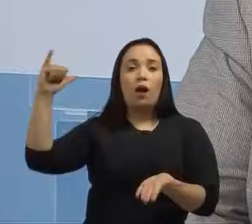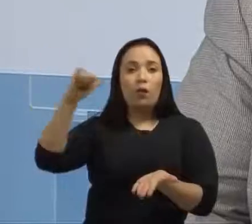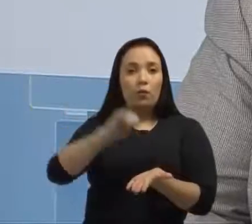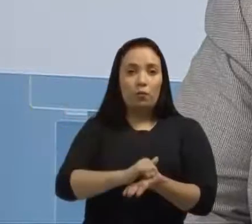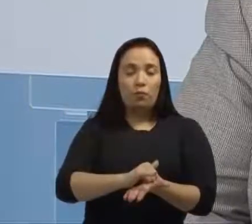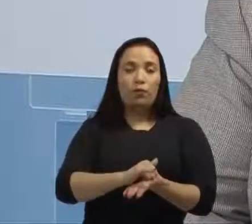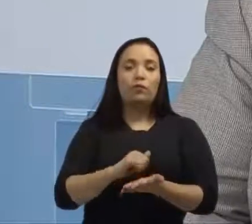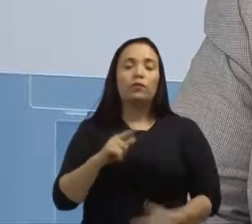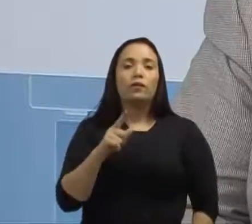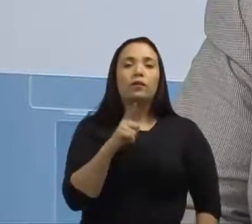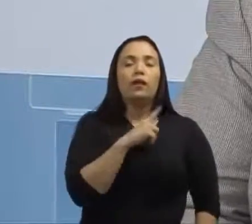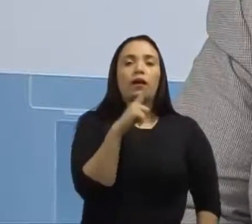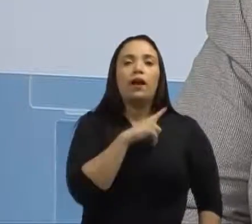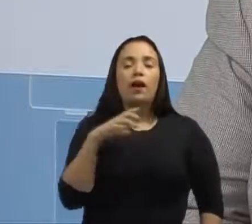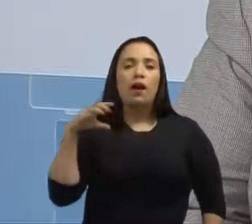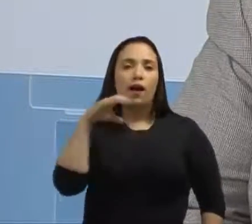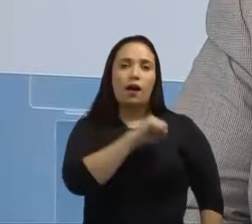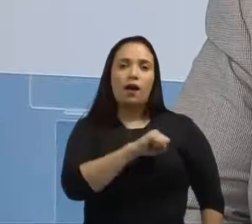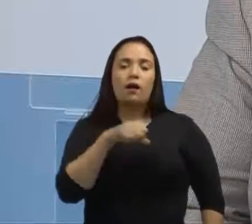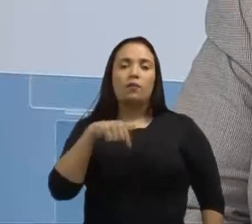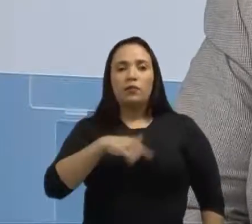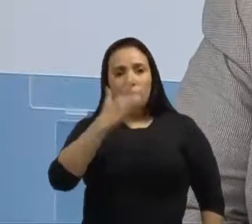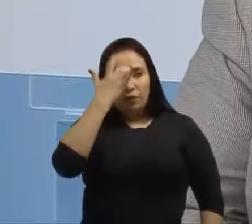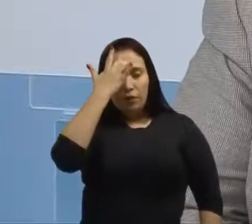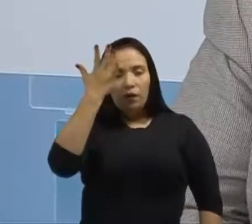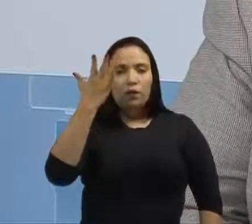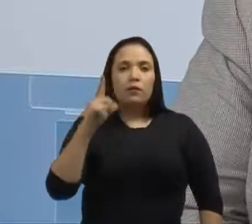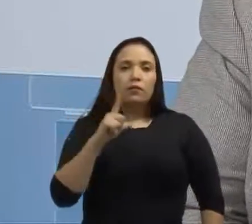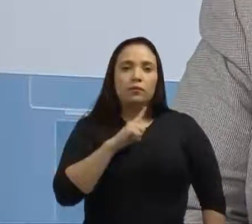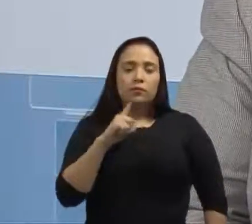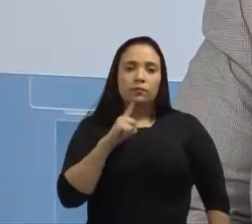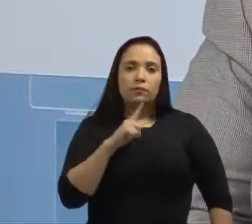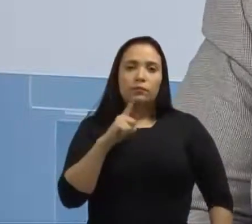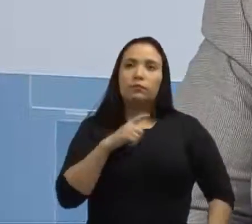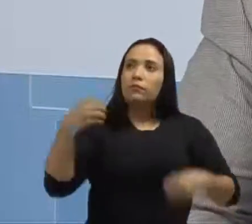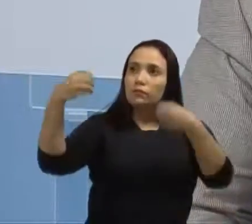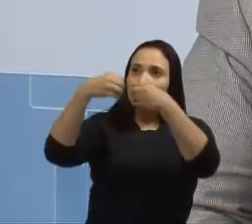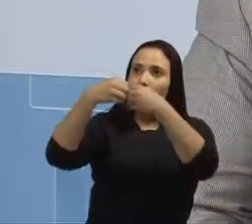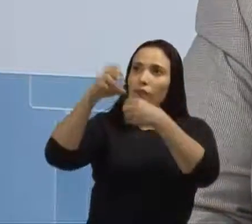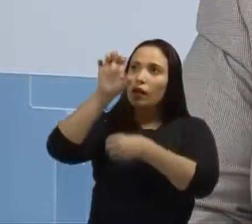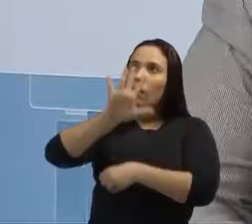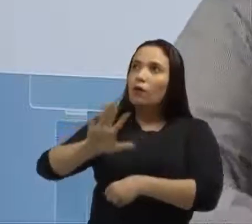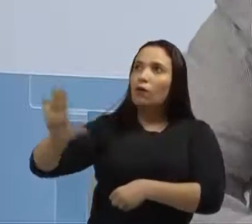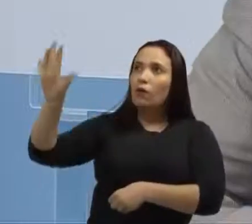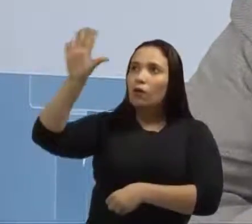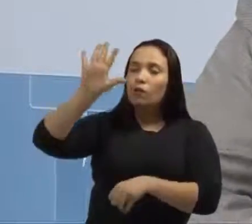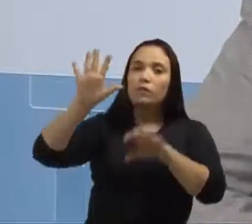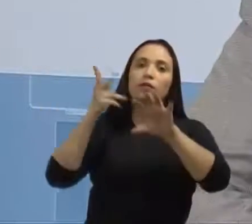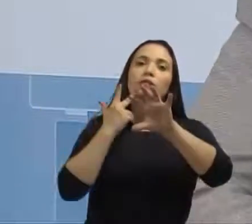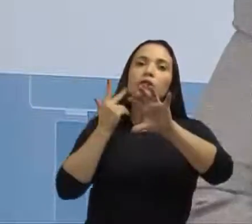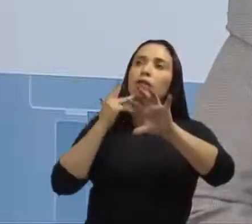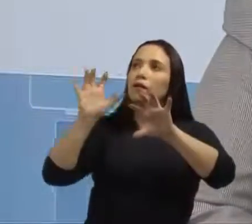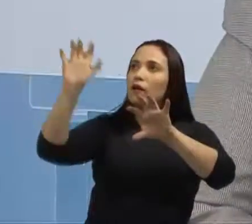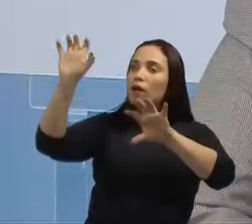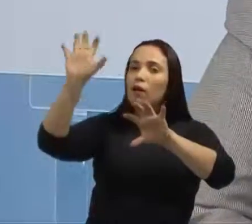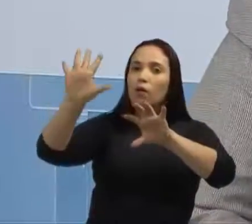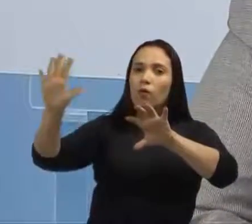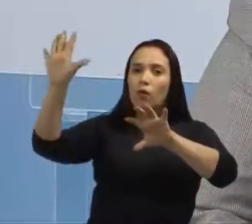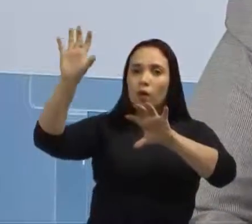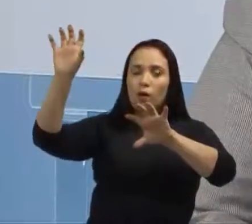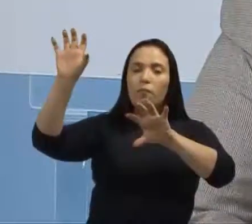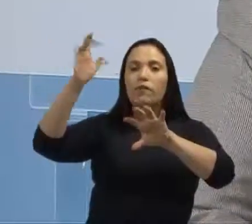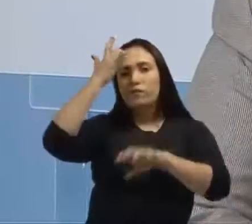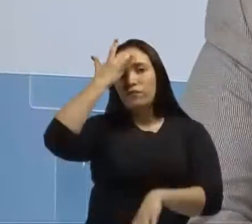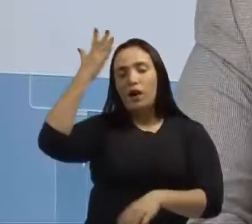temos aqui saída mais rápida e mais fácil e mais perto para a Europa. E a droga que passa pelo país, ela vai toda para a Europa.